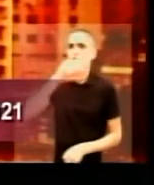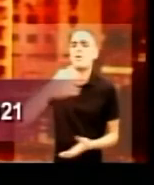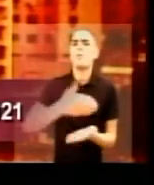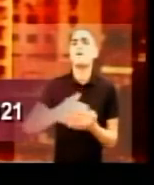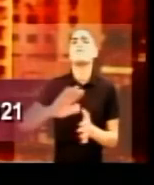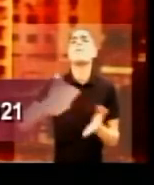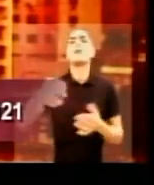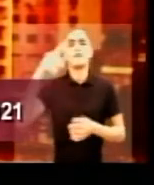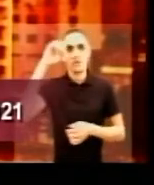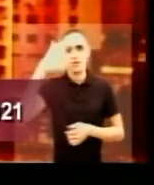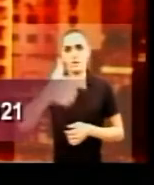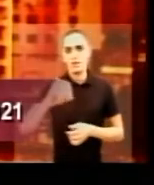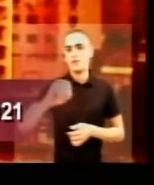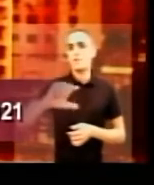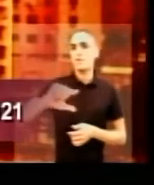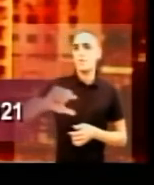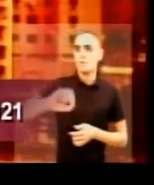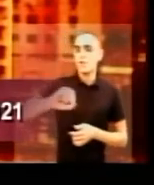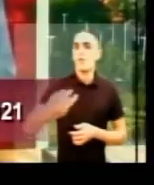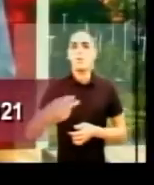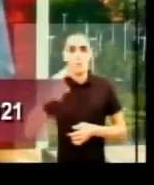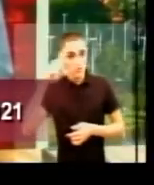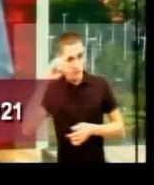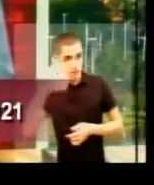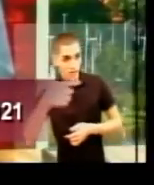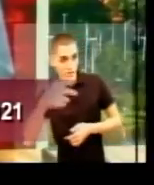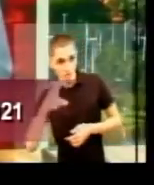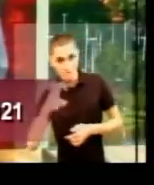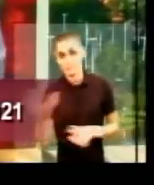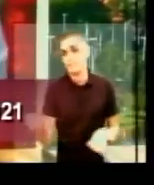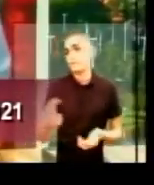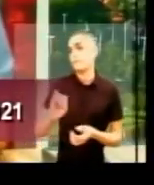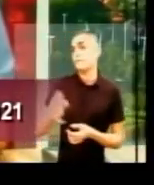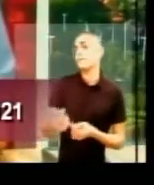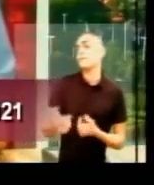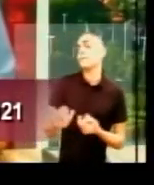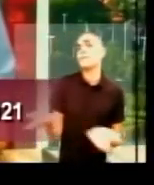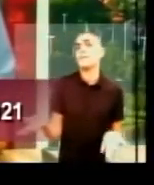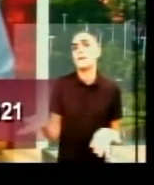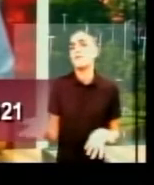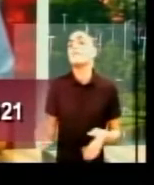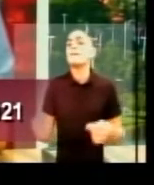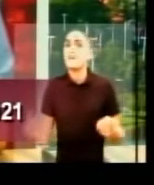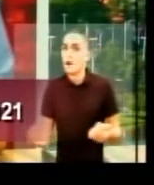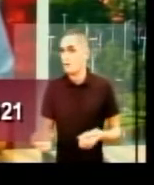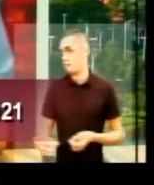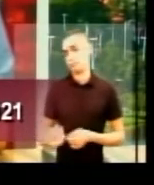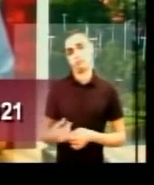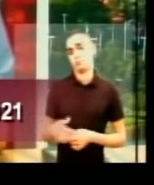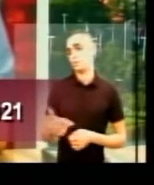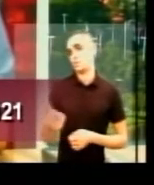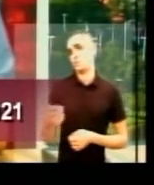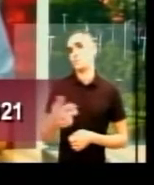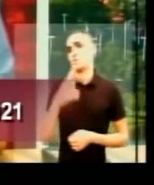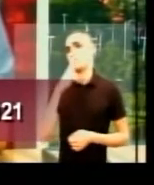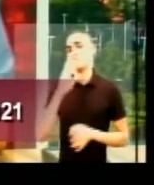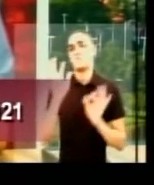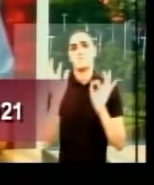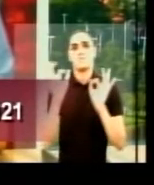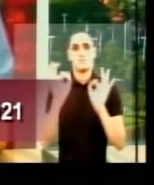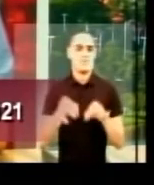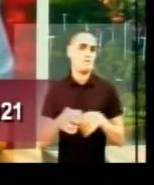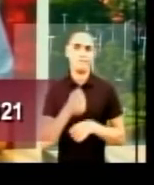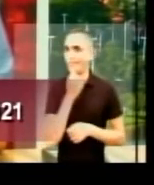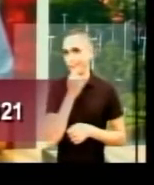de janeiro? Temos uma resposta para isso? Letícia, ainda não temos, né? Nós estamos preparados para iniciar a vacinação,